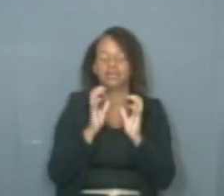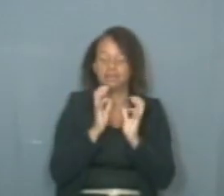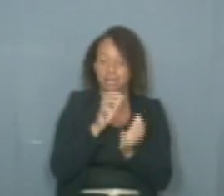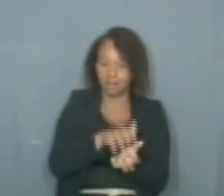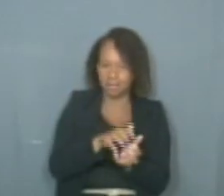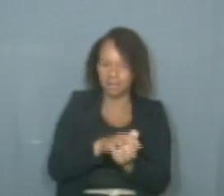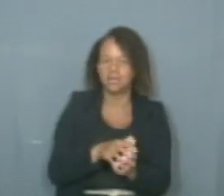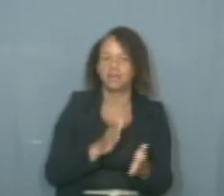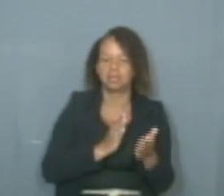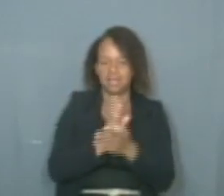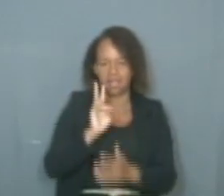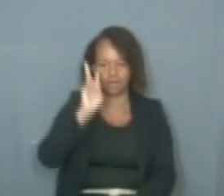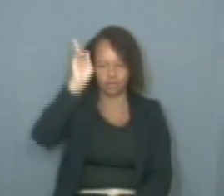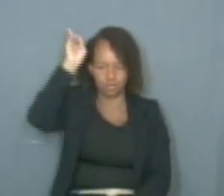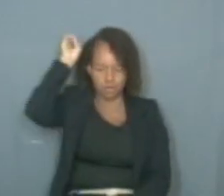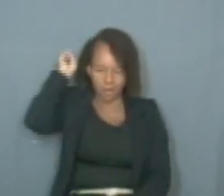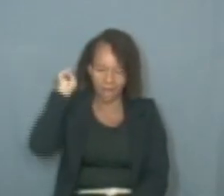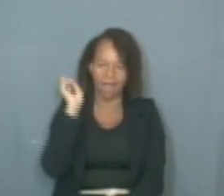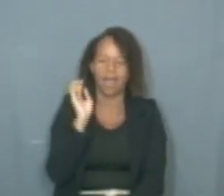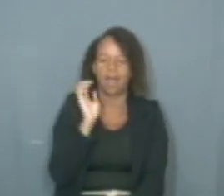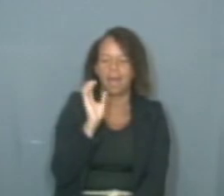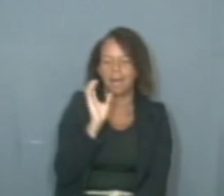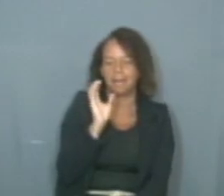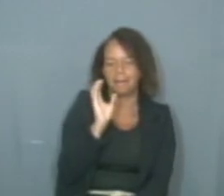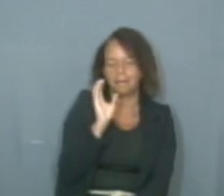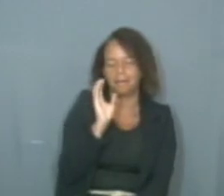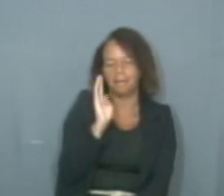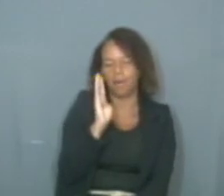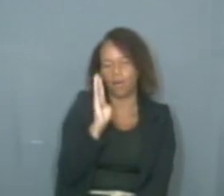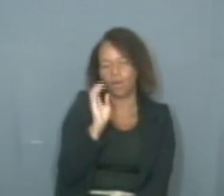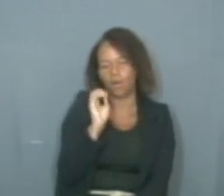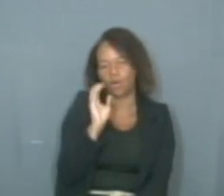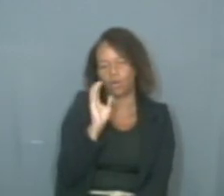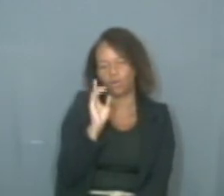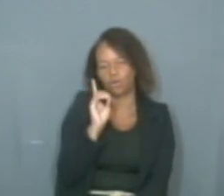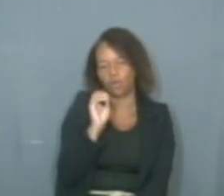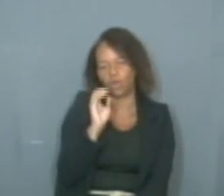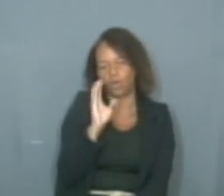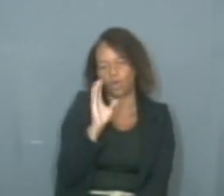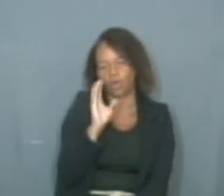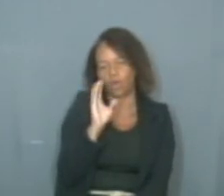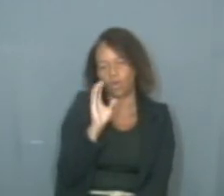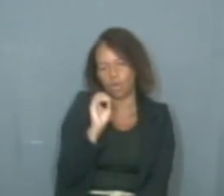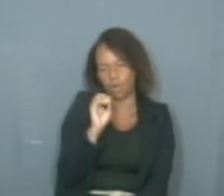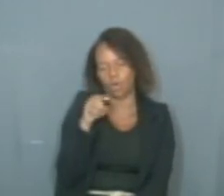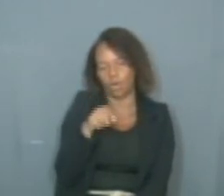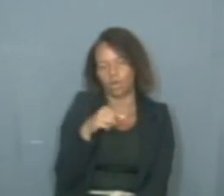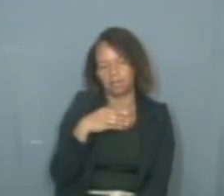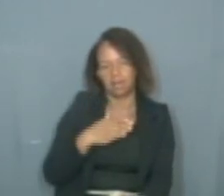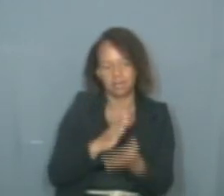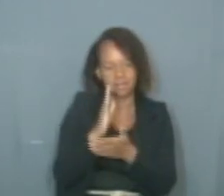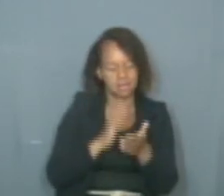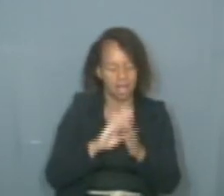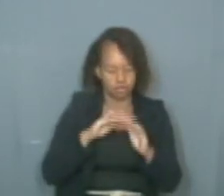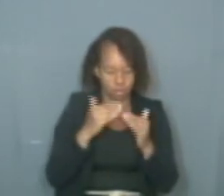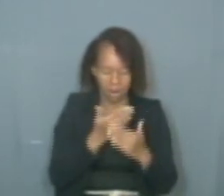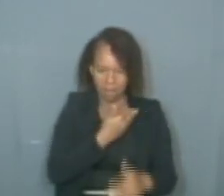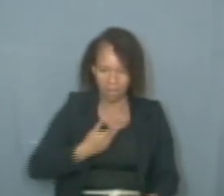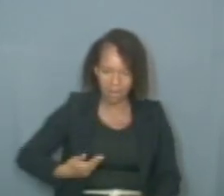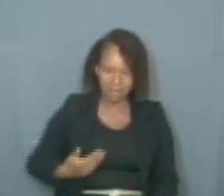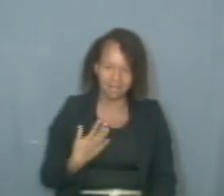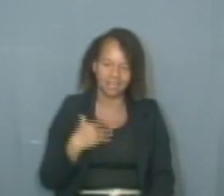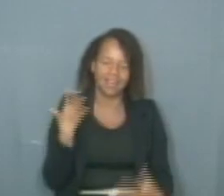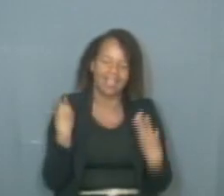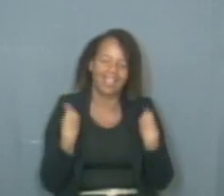passar no vestibular, vinda de escola pública, passar no vestibular de Direito para ir para aquela faculdade, você fica fofa